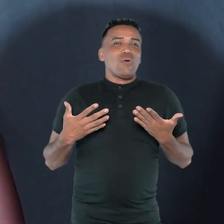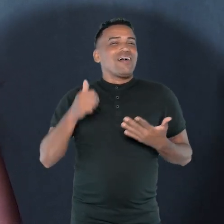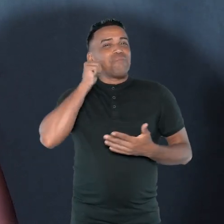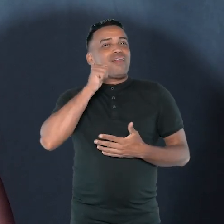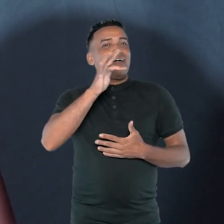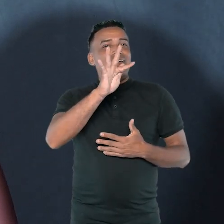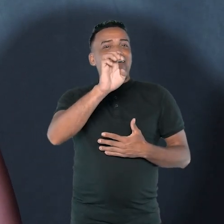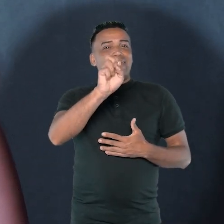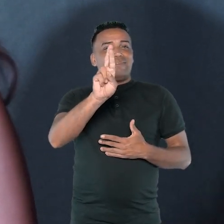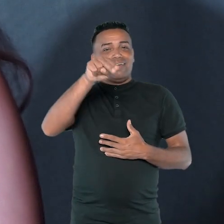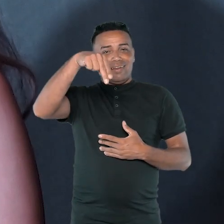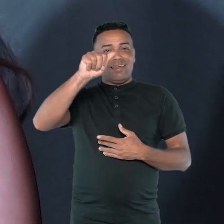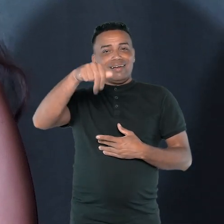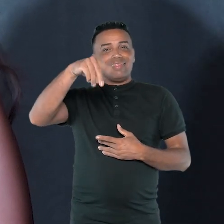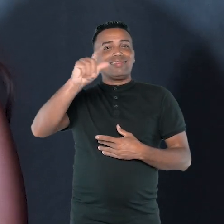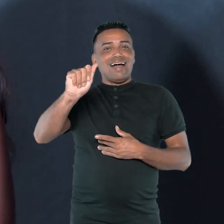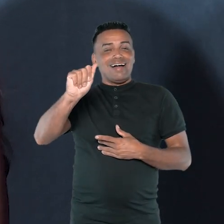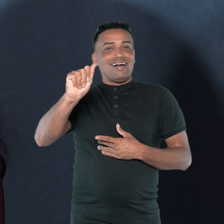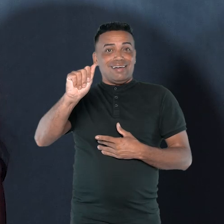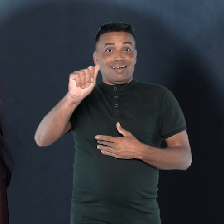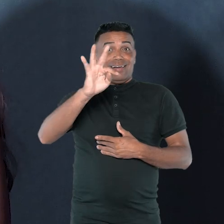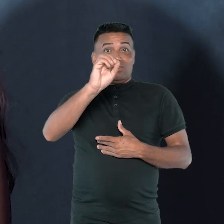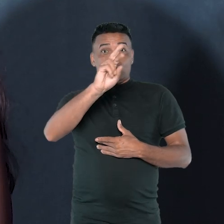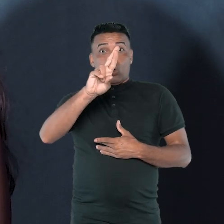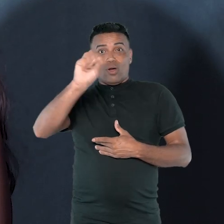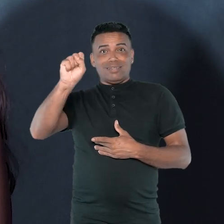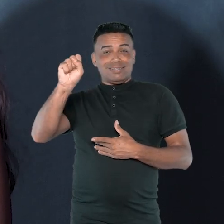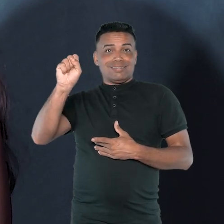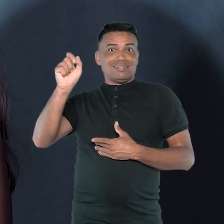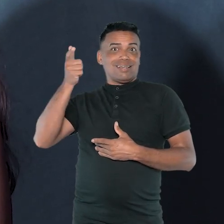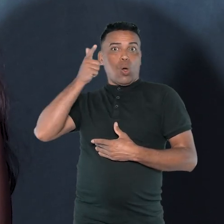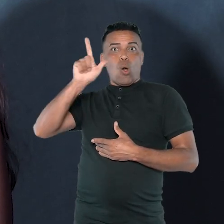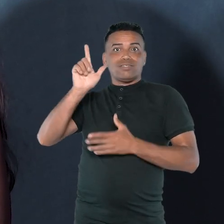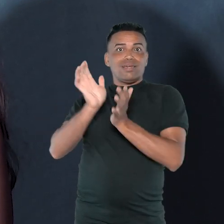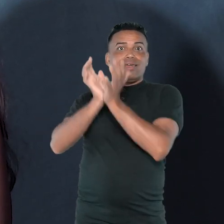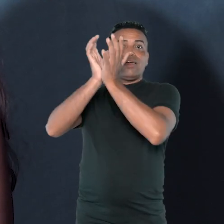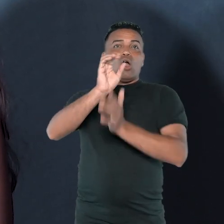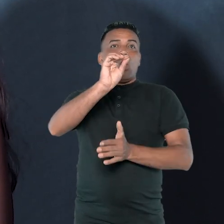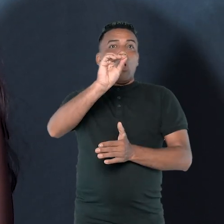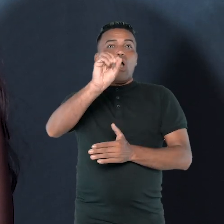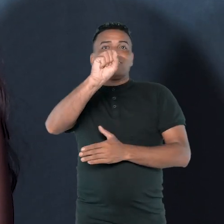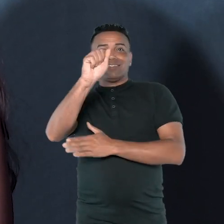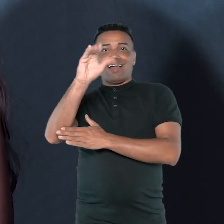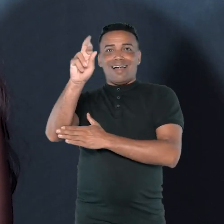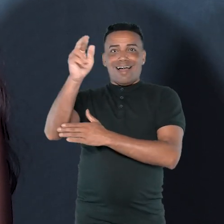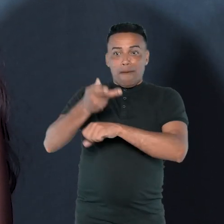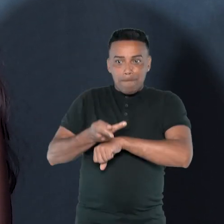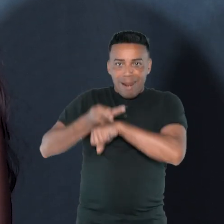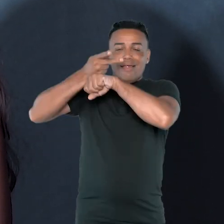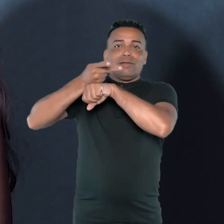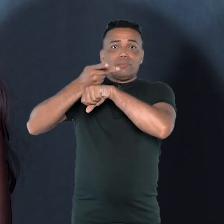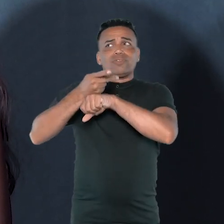Fernanda Torres ganhar o Oscar, enfim. Mas, para além disso, eu acho que é interessante tensionar esses pontos, principalmente da questão